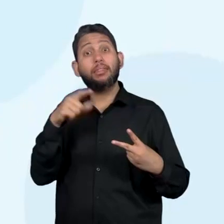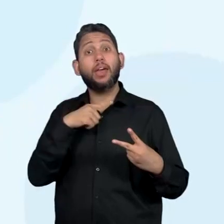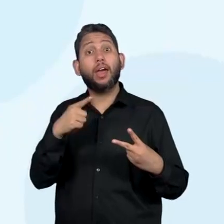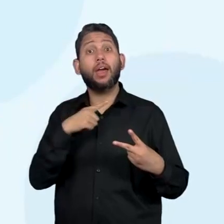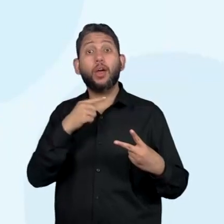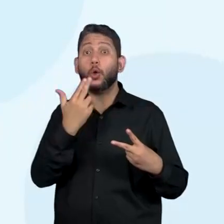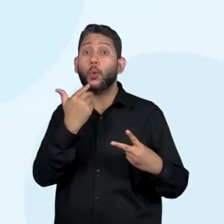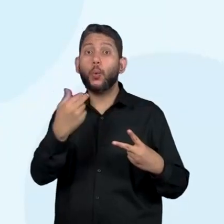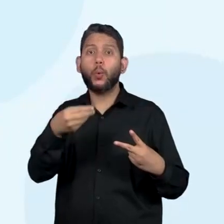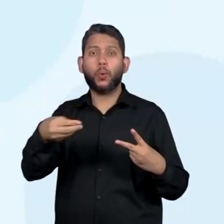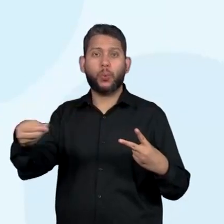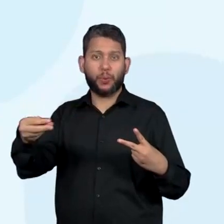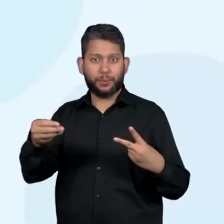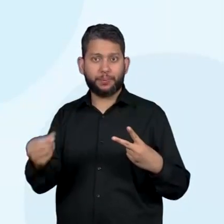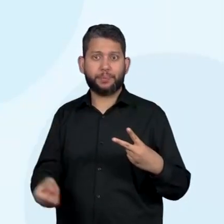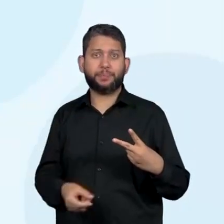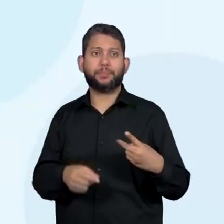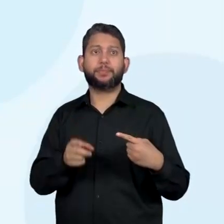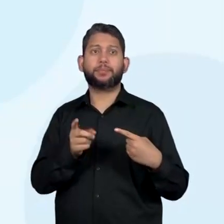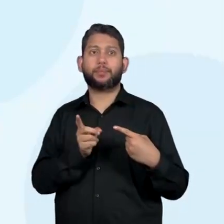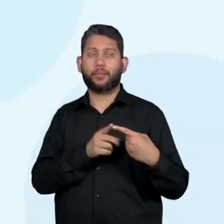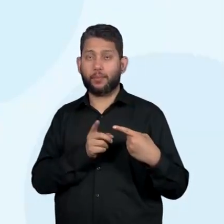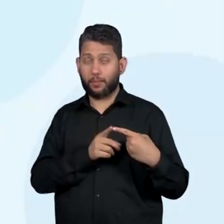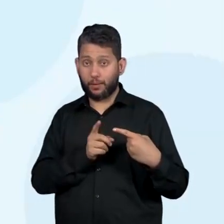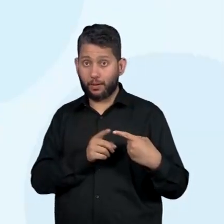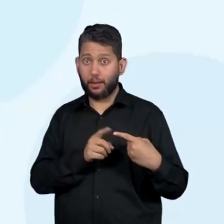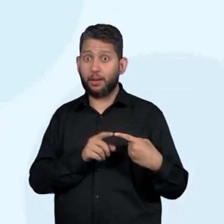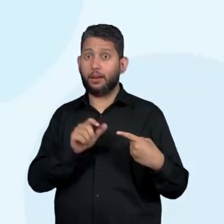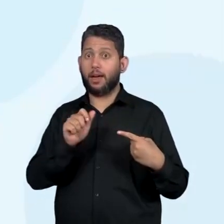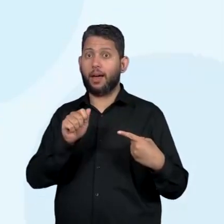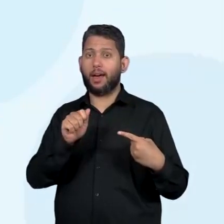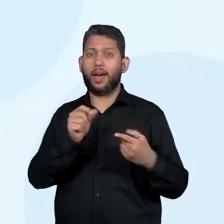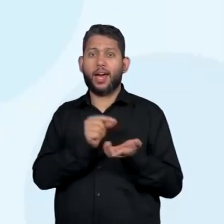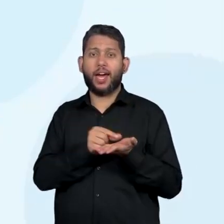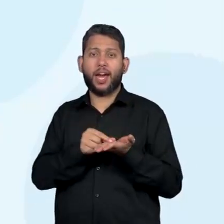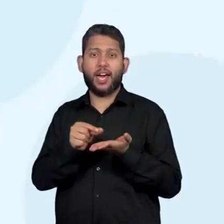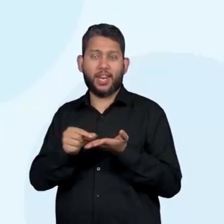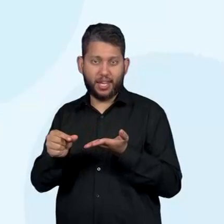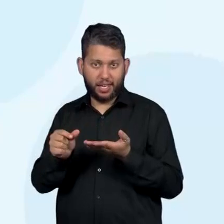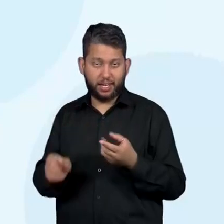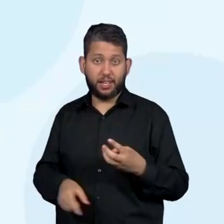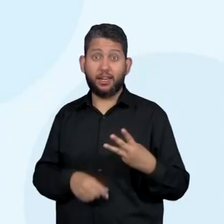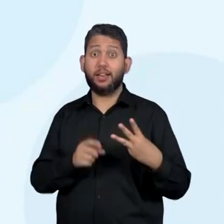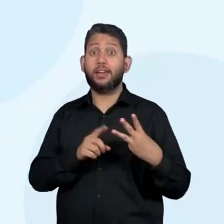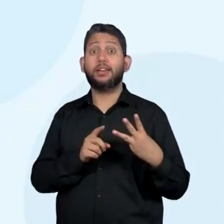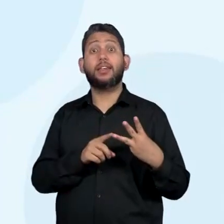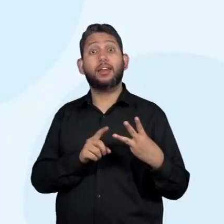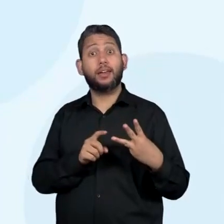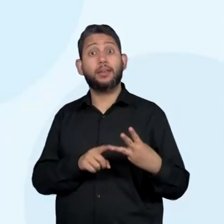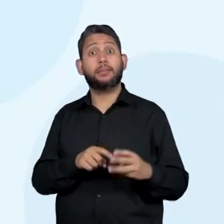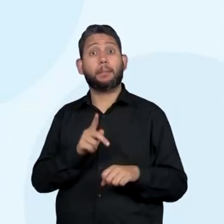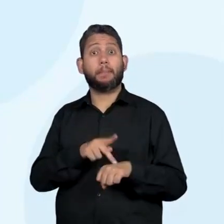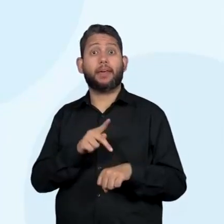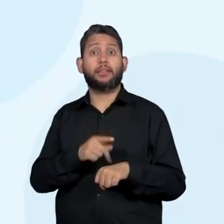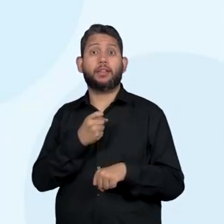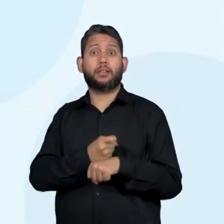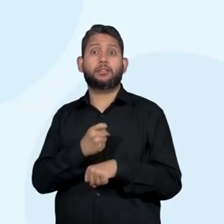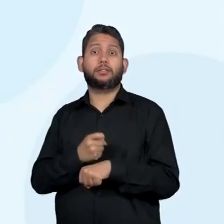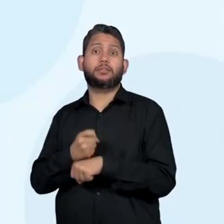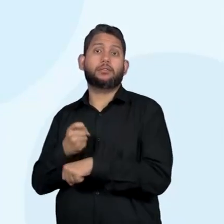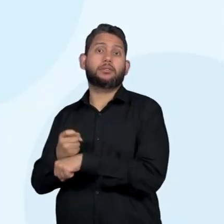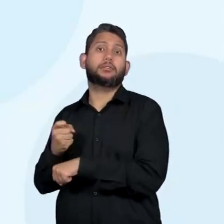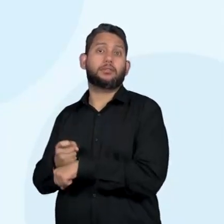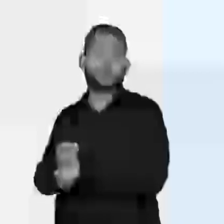nutrientes. Tinha o solo arenoso e tinha também o solo rochoso aí, não é? Aquele que fica